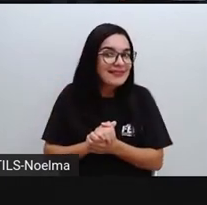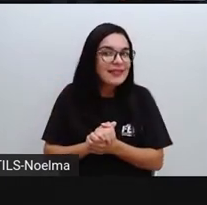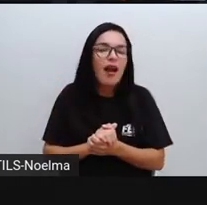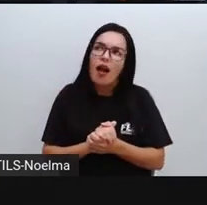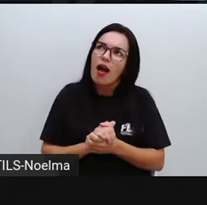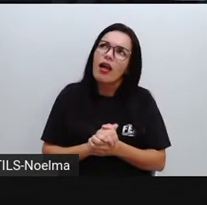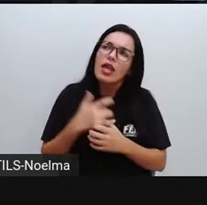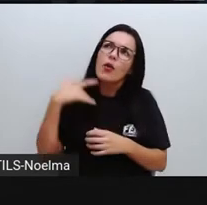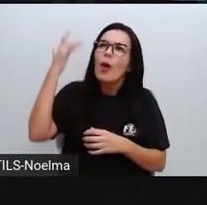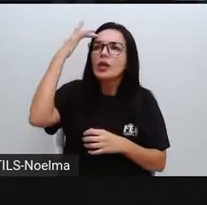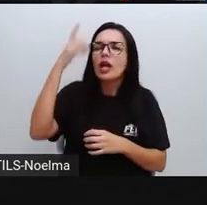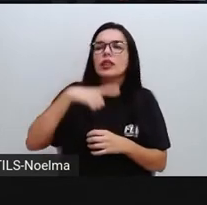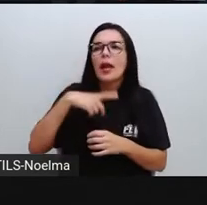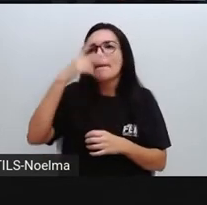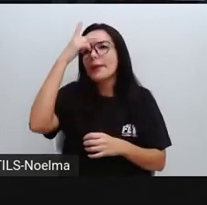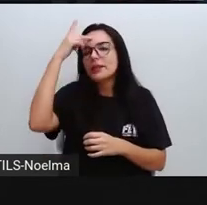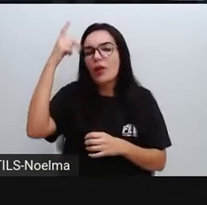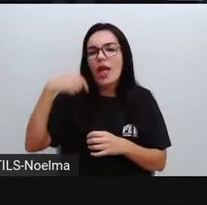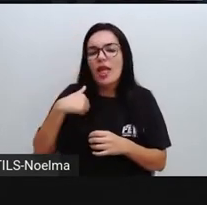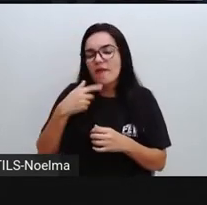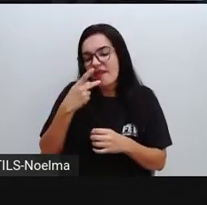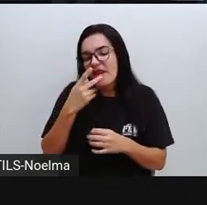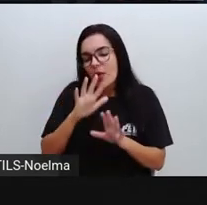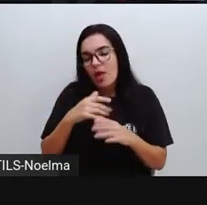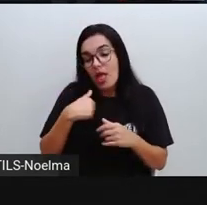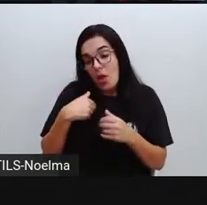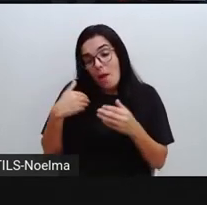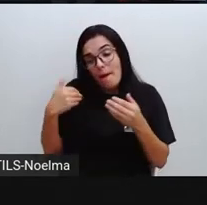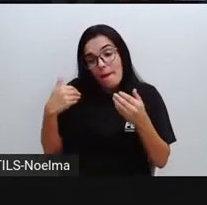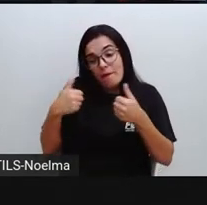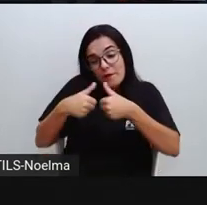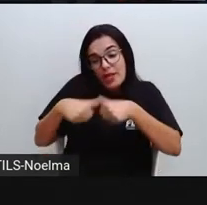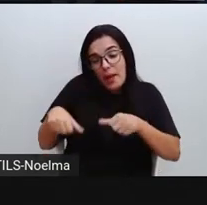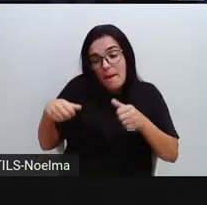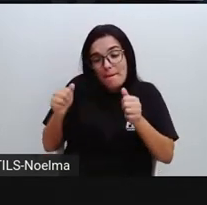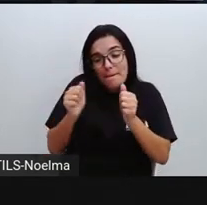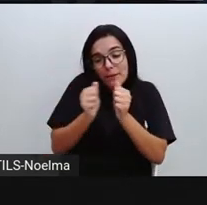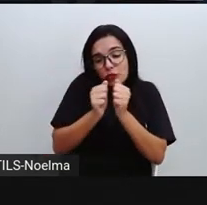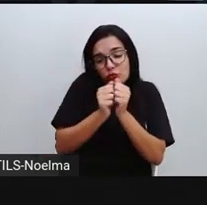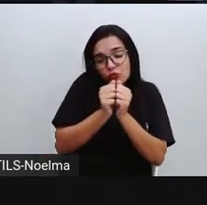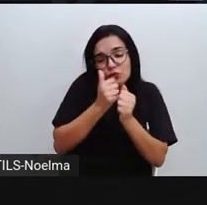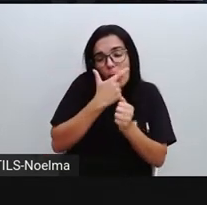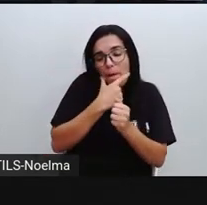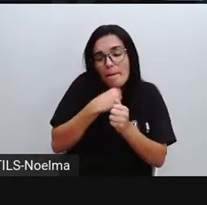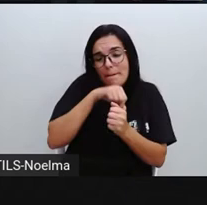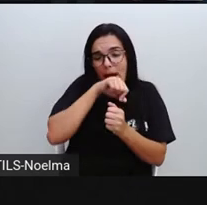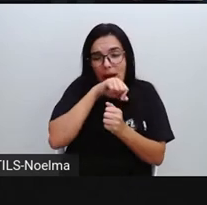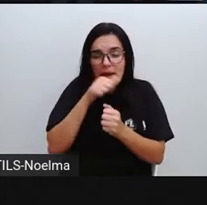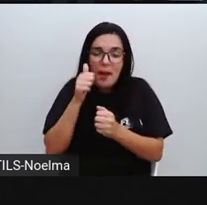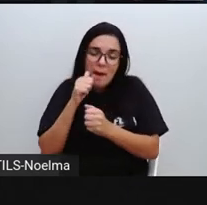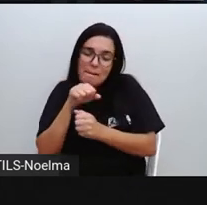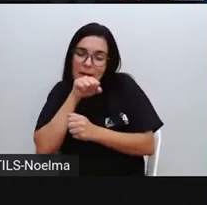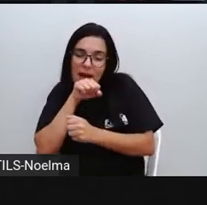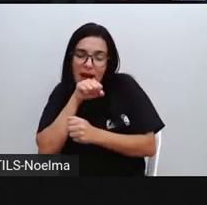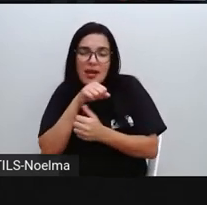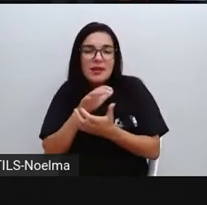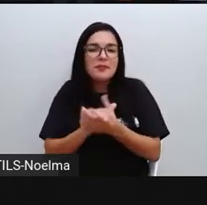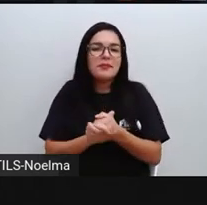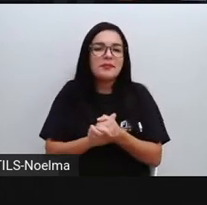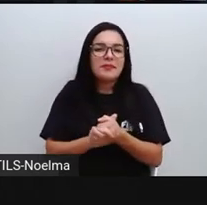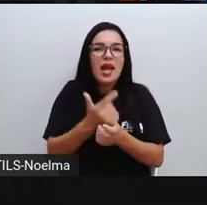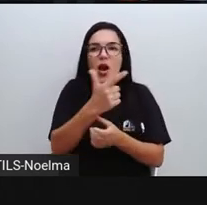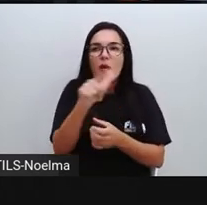dizer, ah, eu estive mais próximo da minha mãe, do meu pai, né, porque a gente ficou um período maior em casa, né.